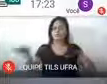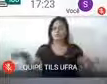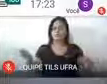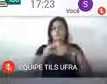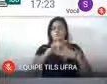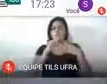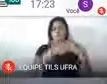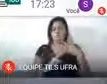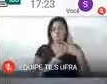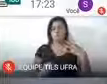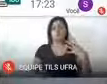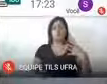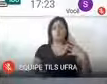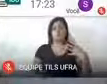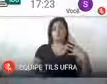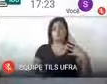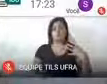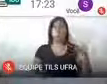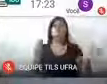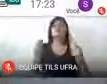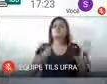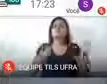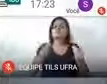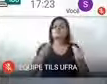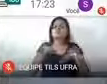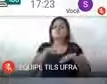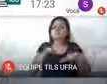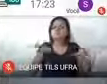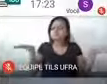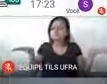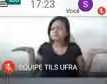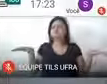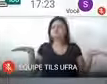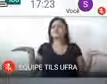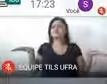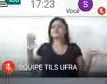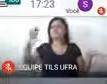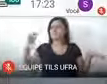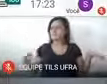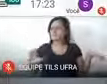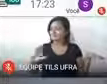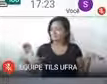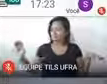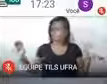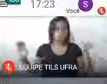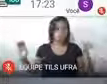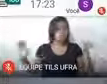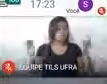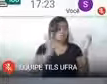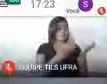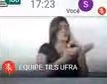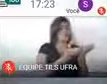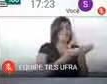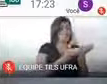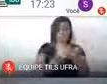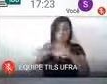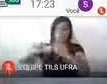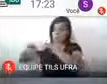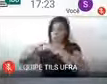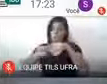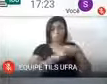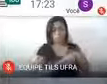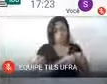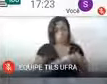a fala dos evangélicos católicos e dos quilombolas que praticam religião de